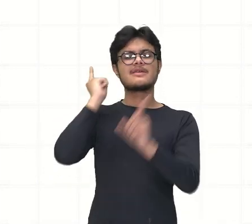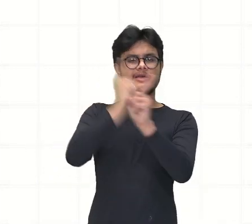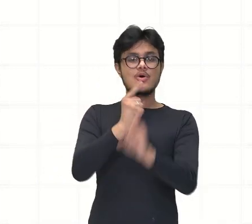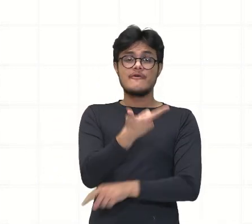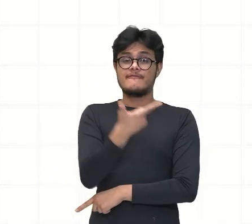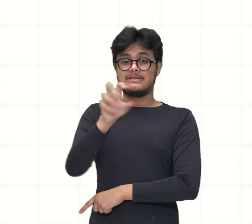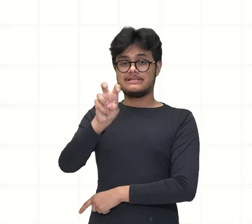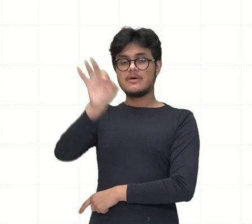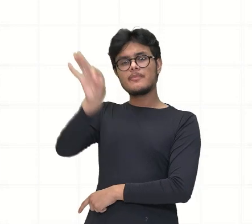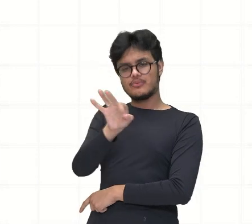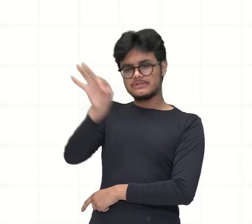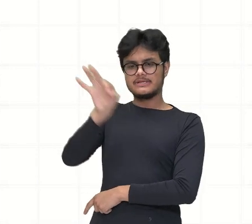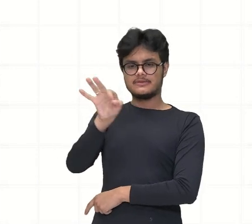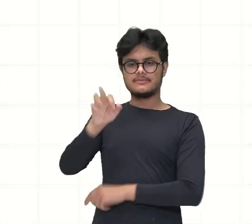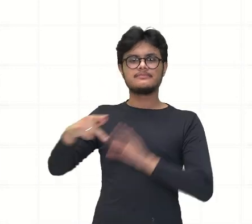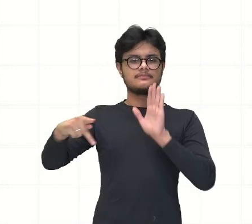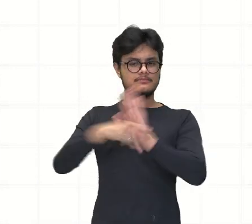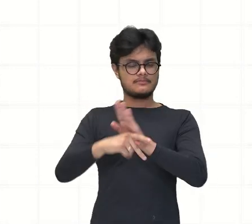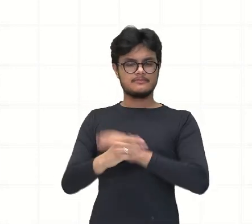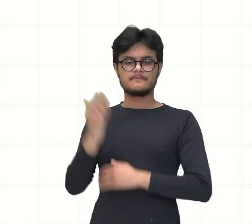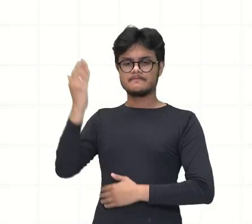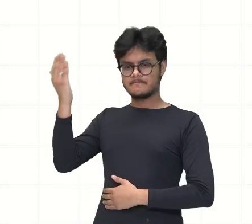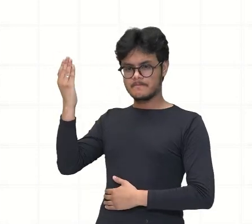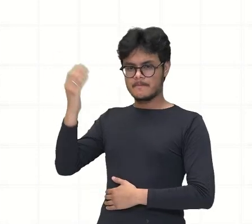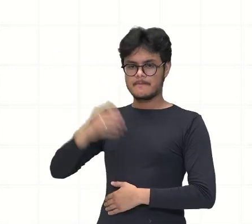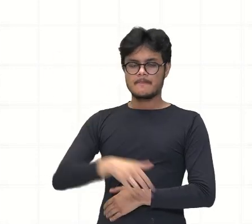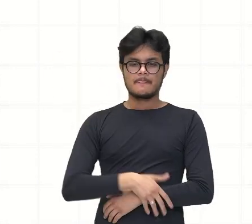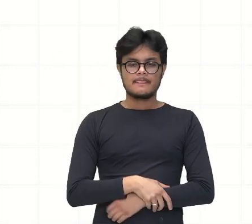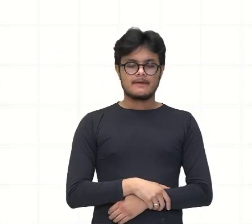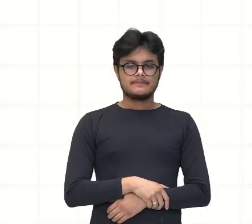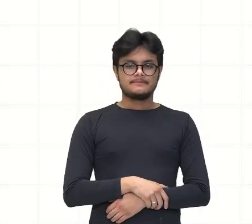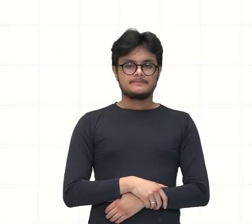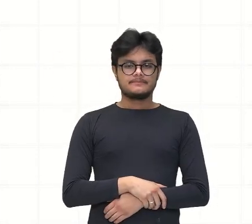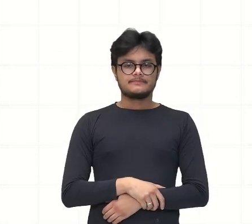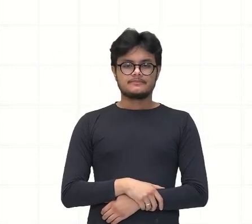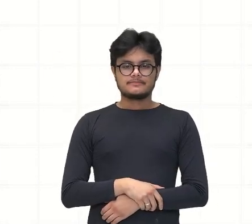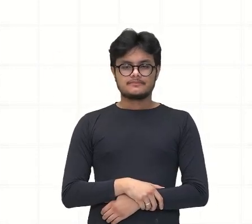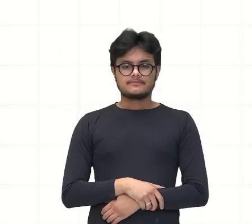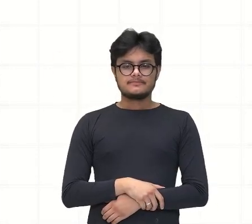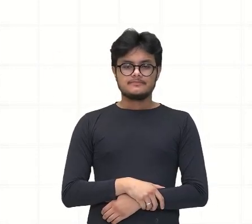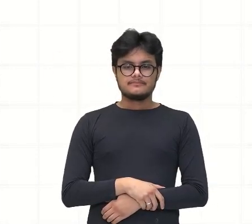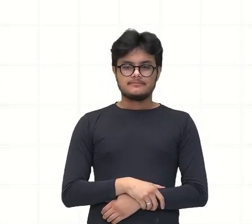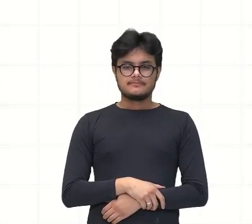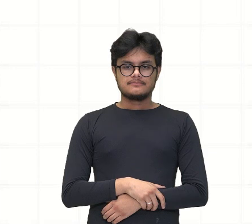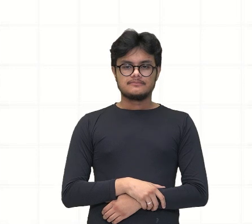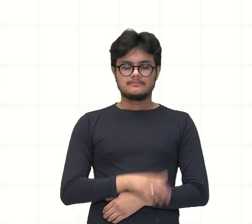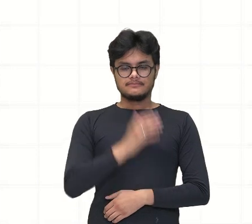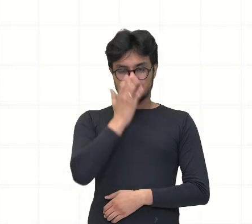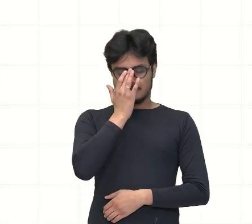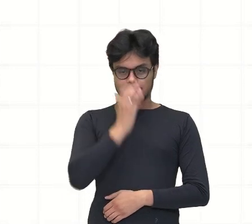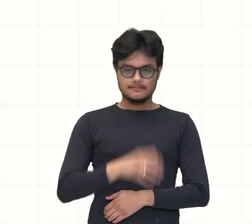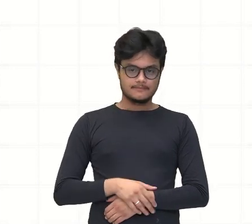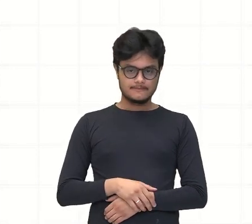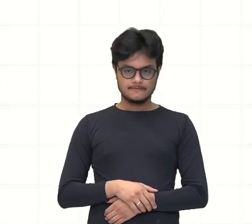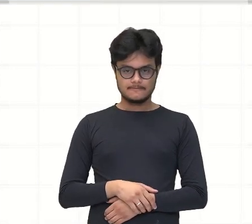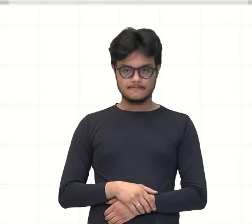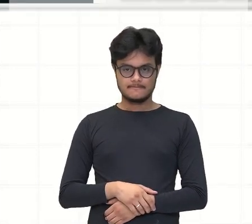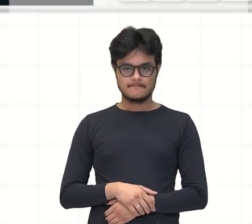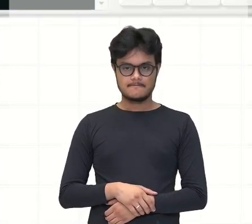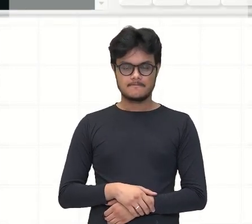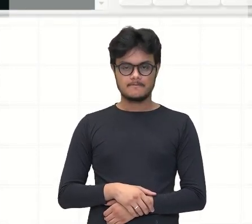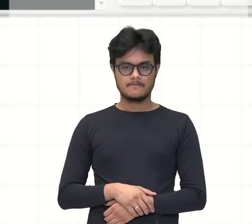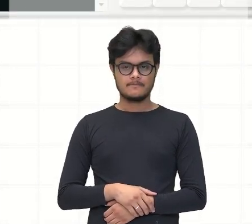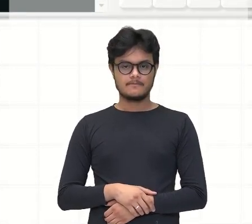vou pegar 0,25 vezes 100, que é igual a 25%.